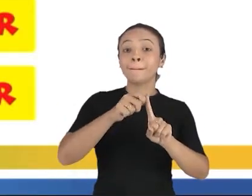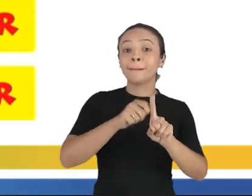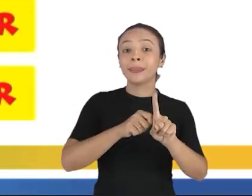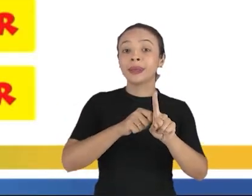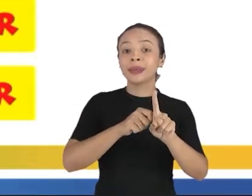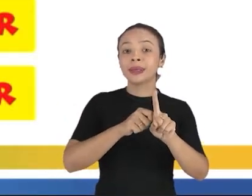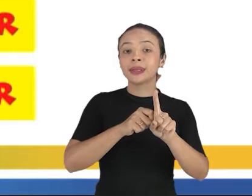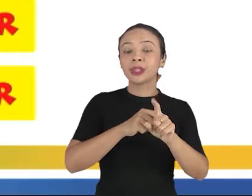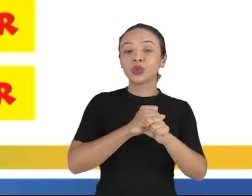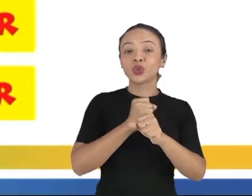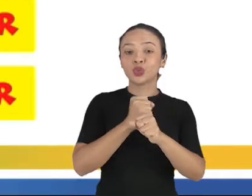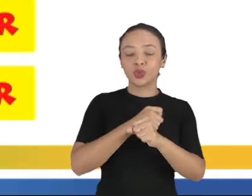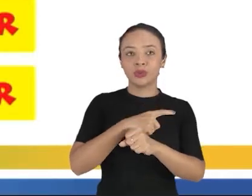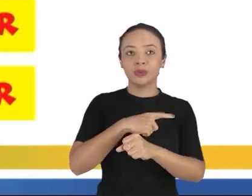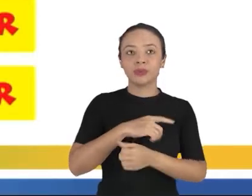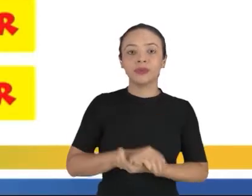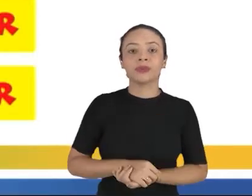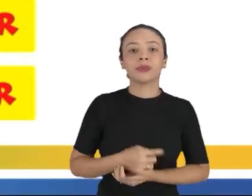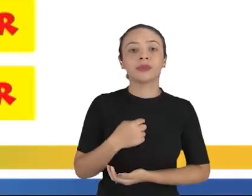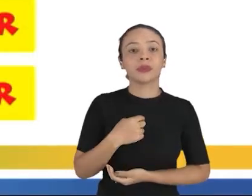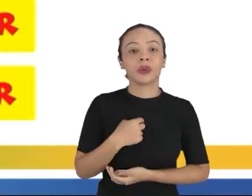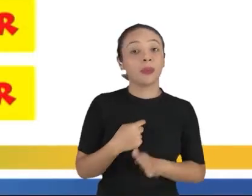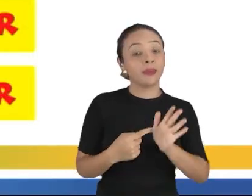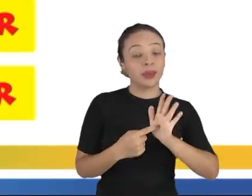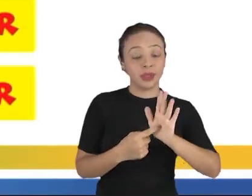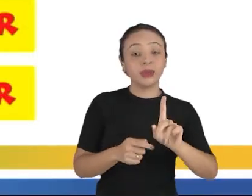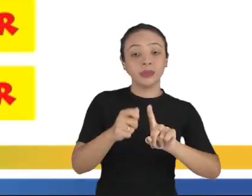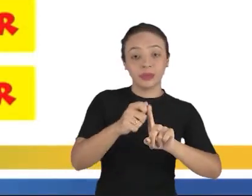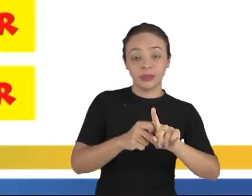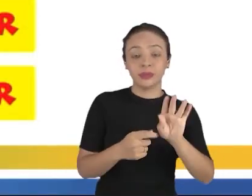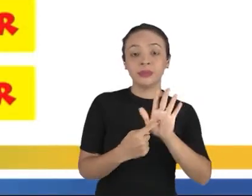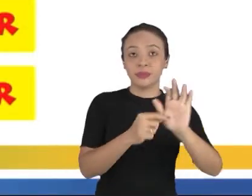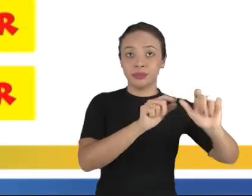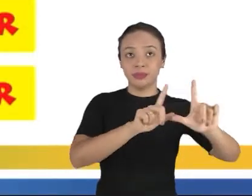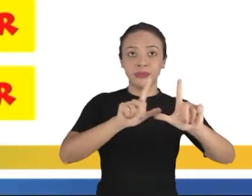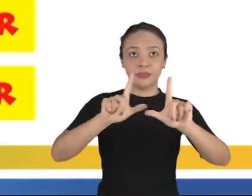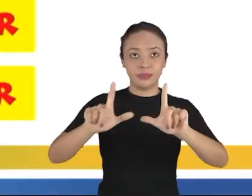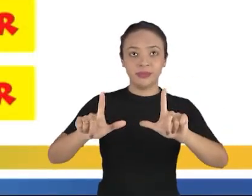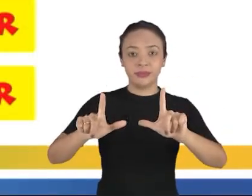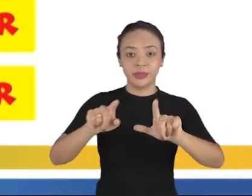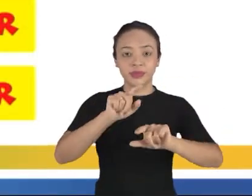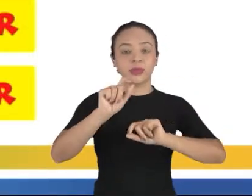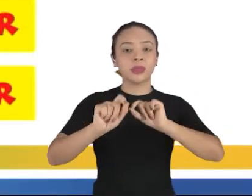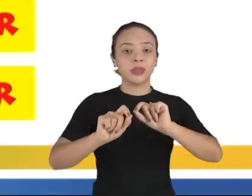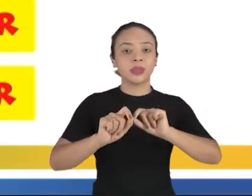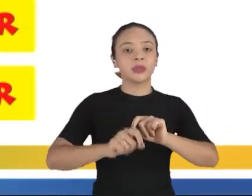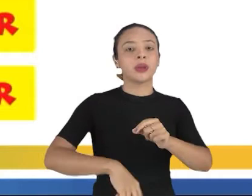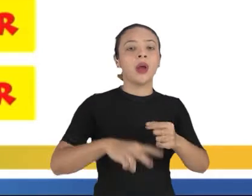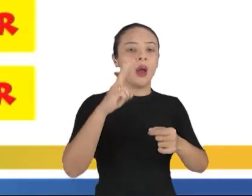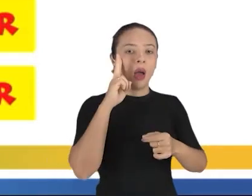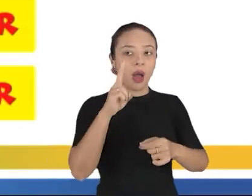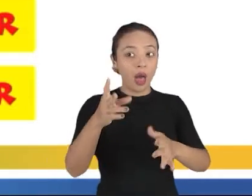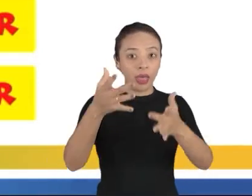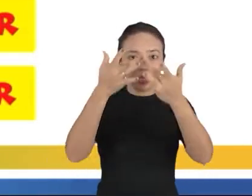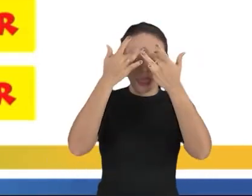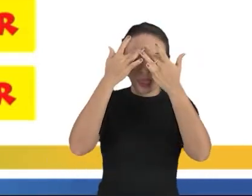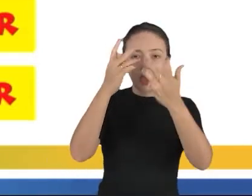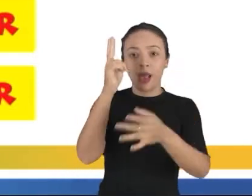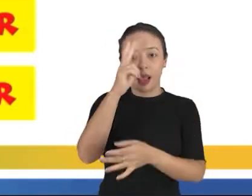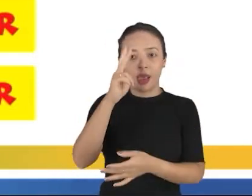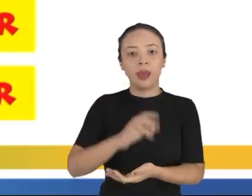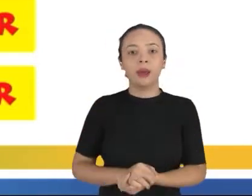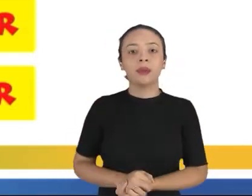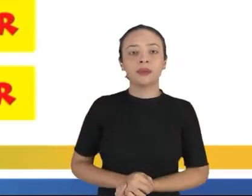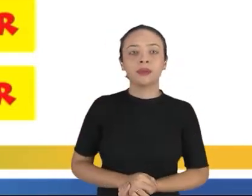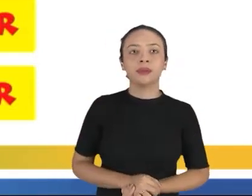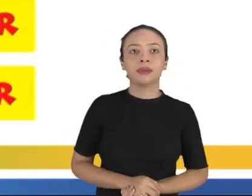meses do ano. Então eu vou repetir para vocês os meses que está aparecendo aqui na tela para vocês, e vocês repetem aí em casa comigo para relembrar a pronúncia